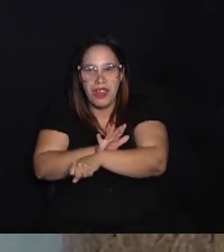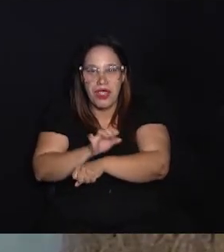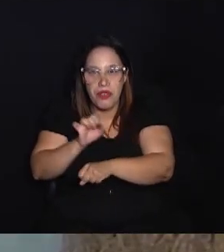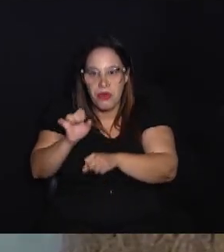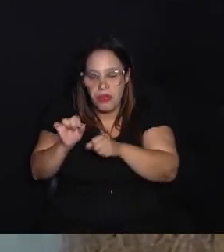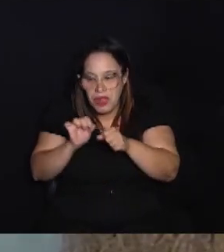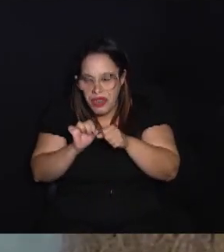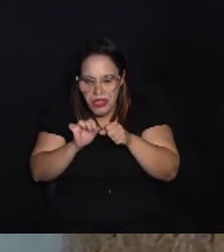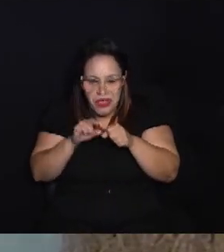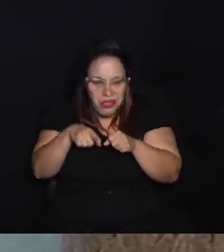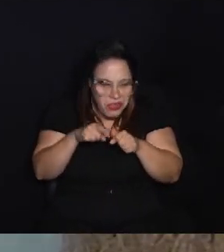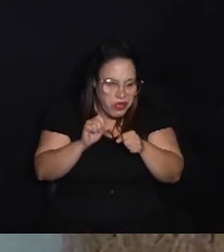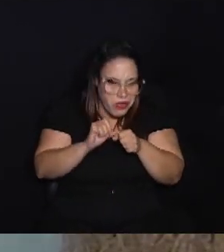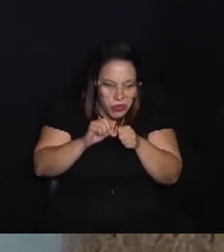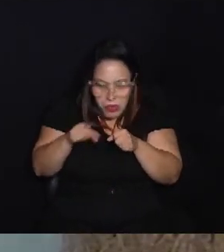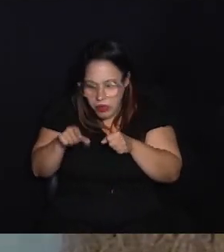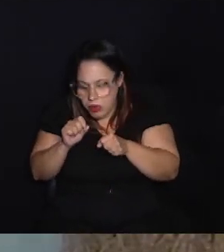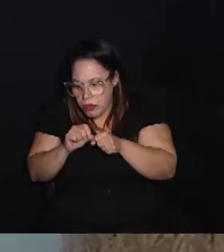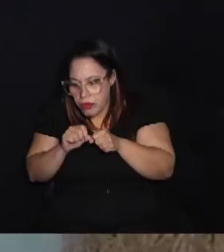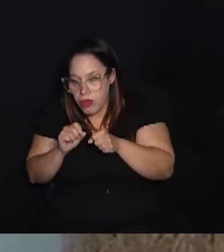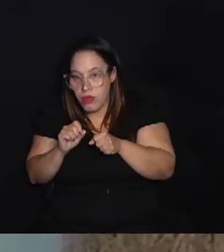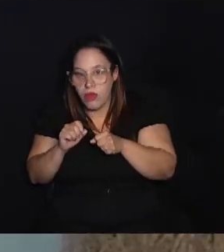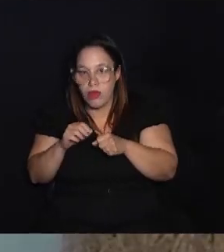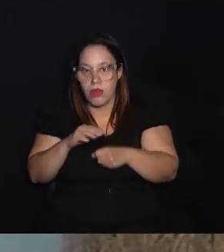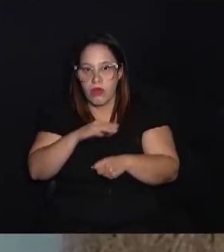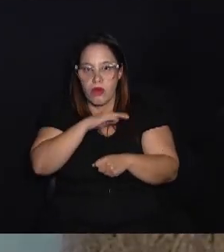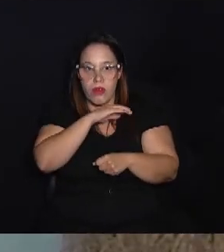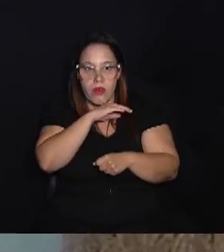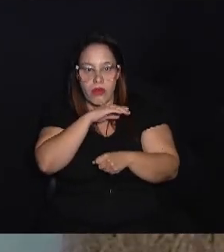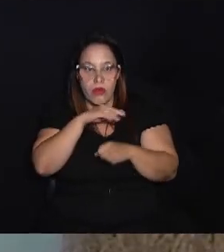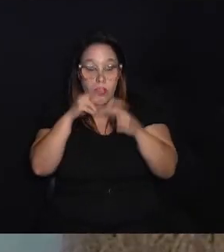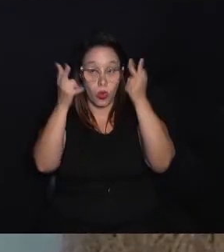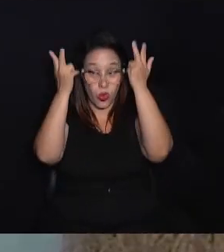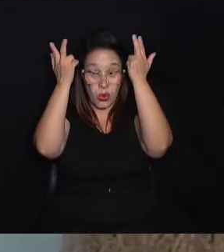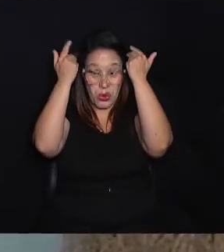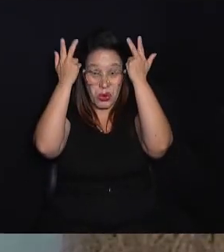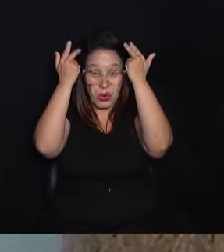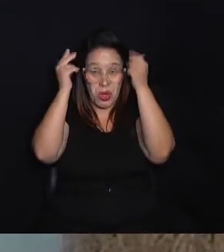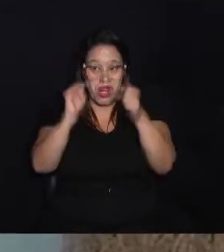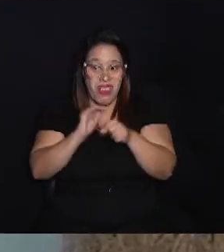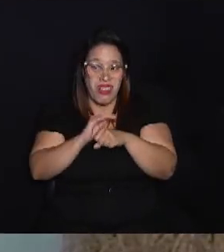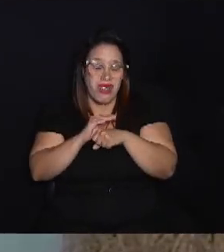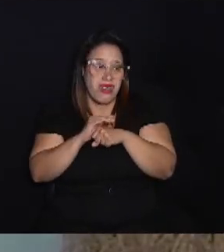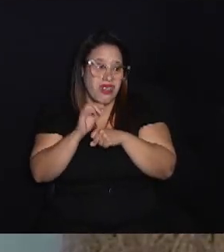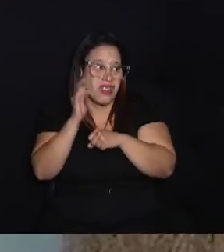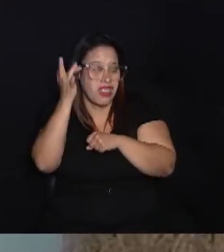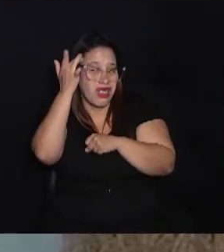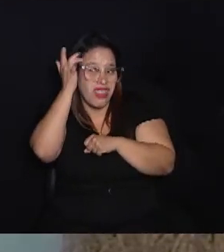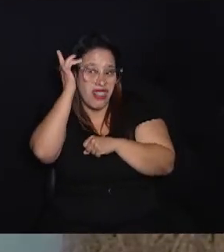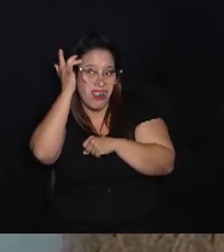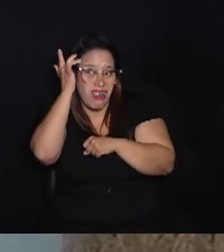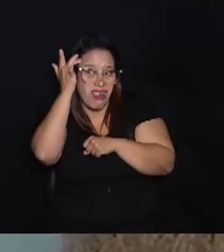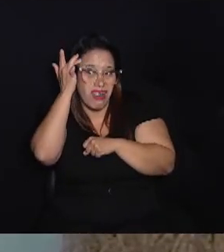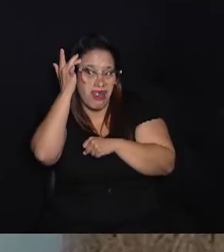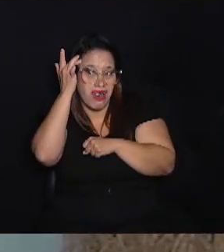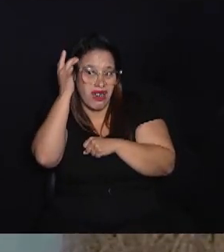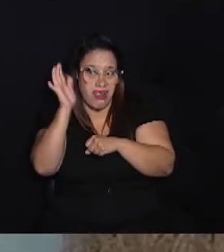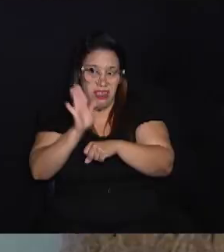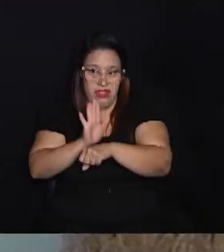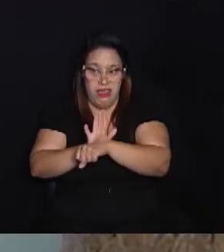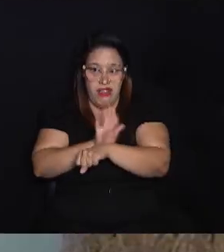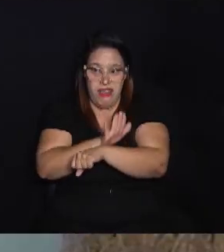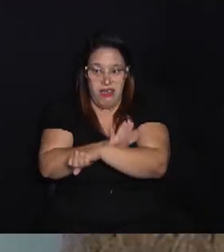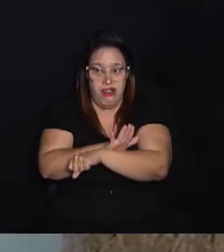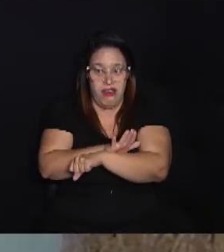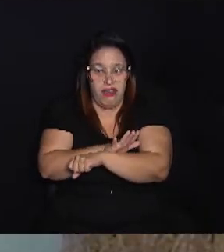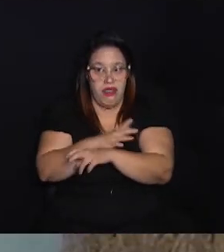isso, né? Um coelho a gente acha que sabe como cuida, mas é muito importante, assim como um cachorro e gato, assim que você adquire